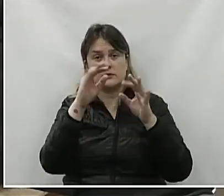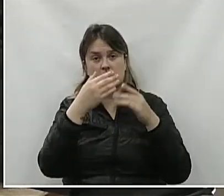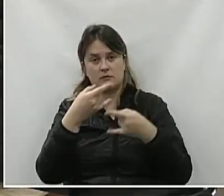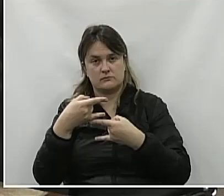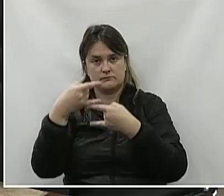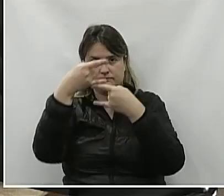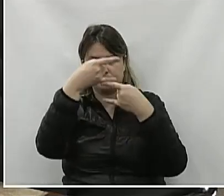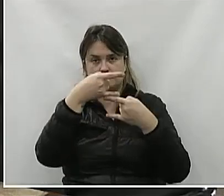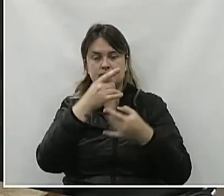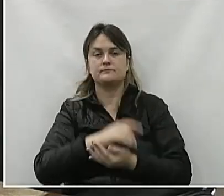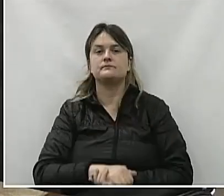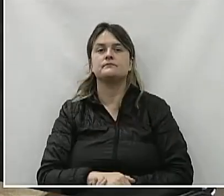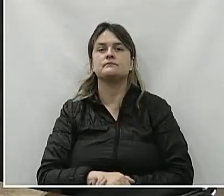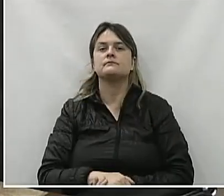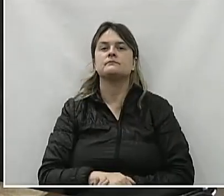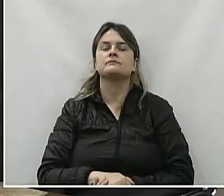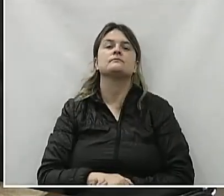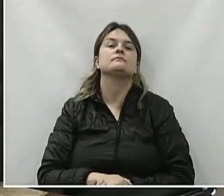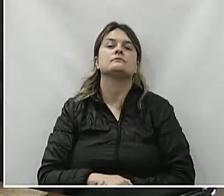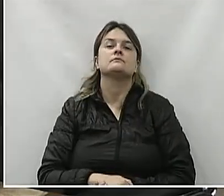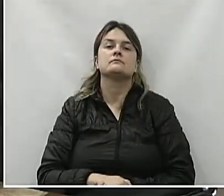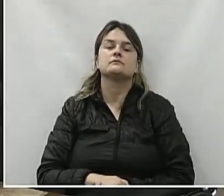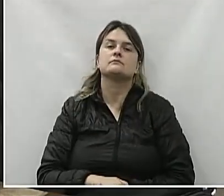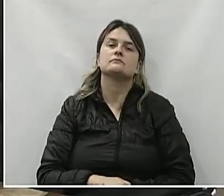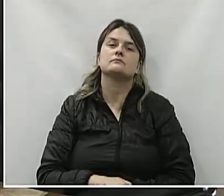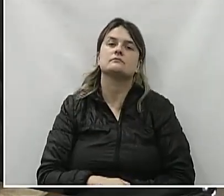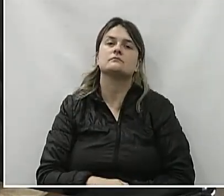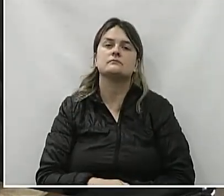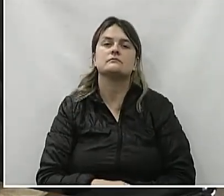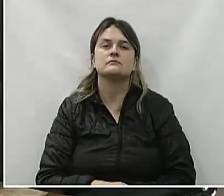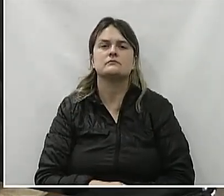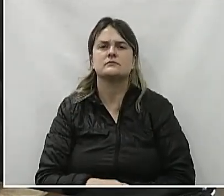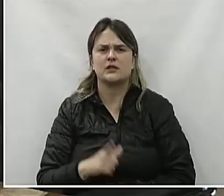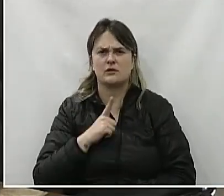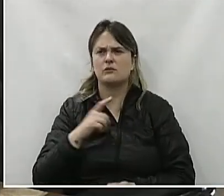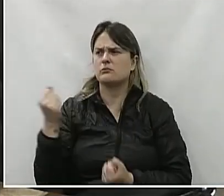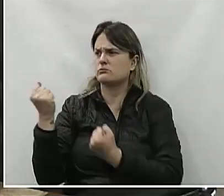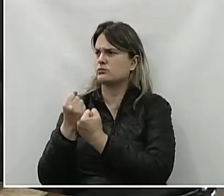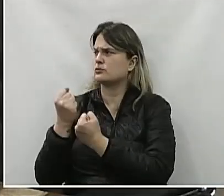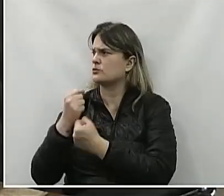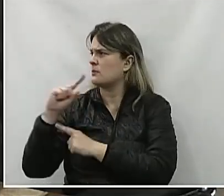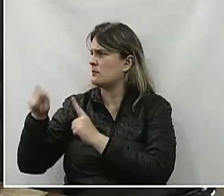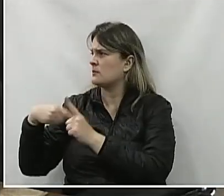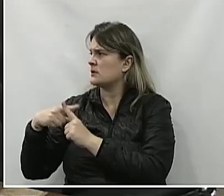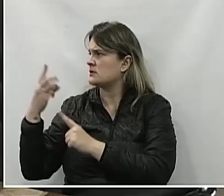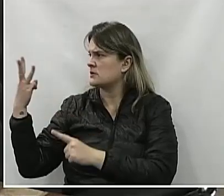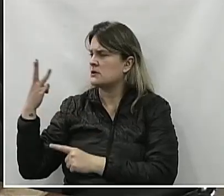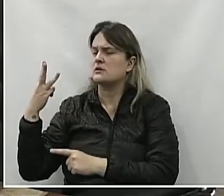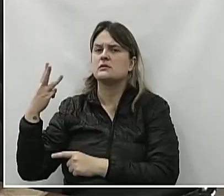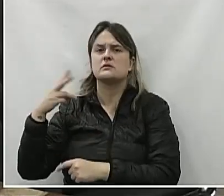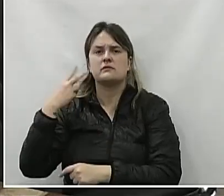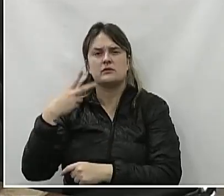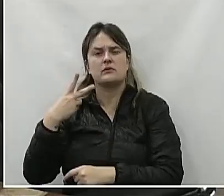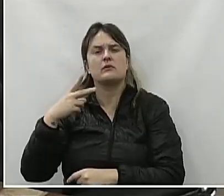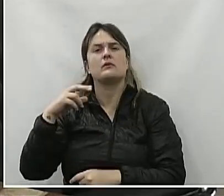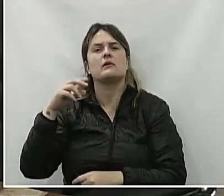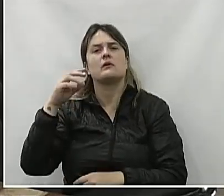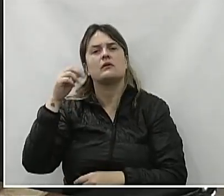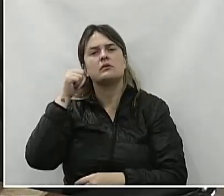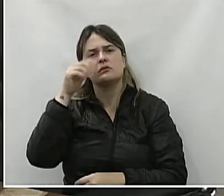casa eh juntamente com mais três colegas a Thaís o André